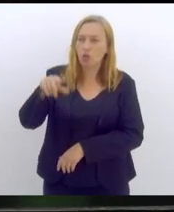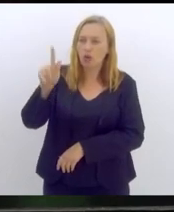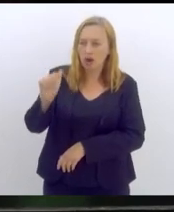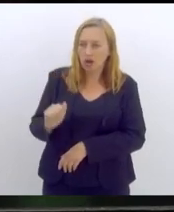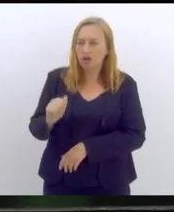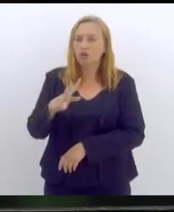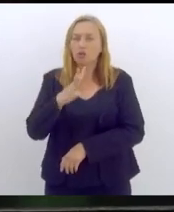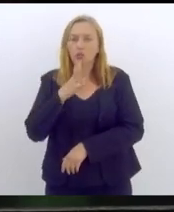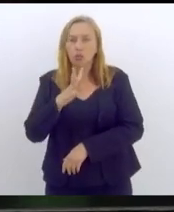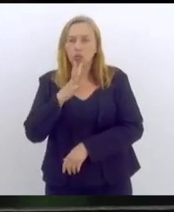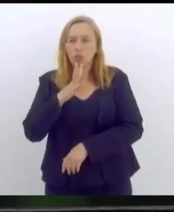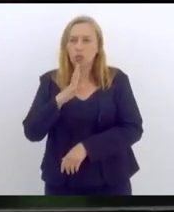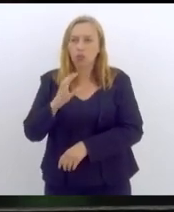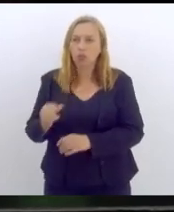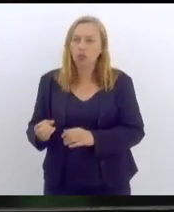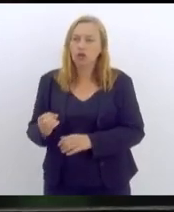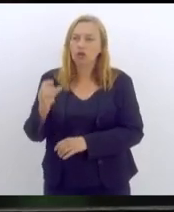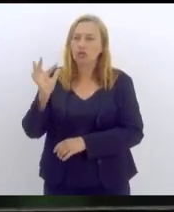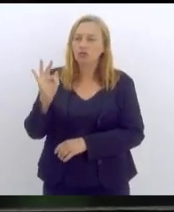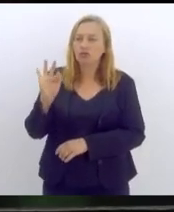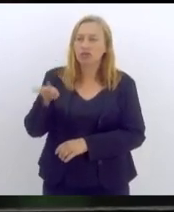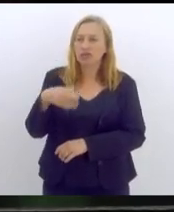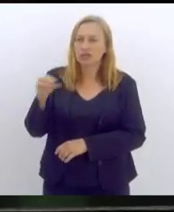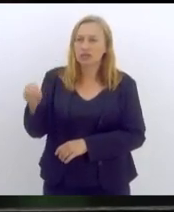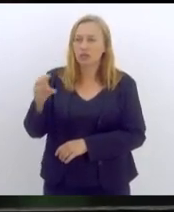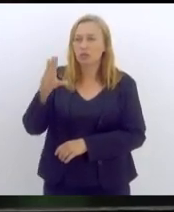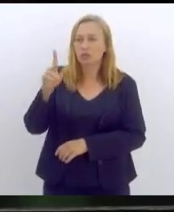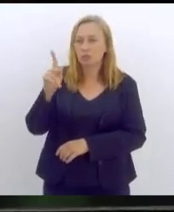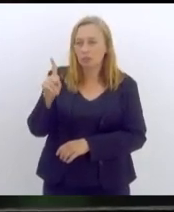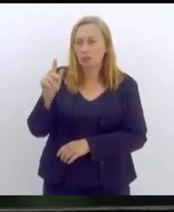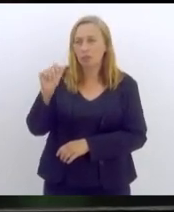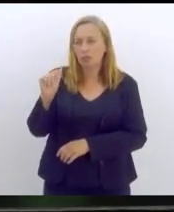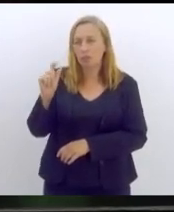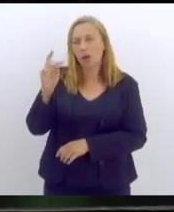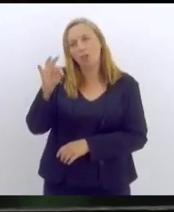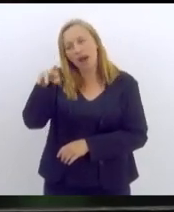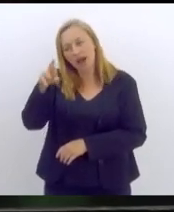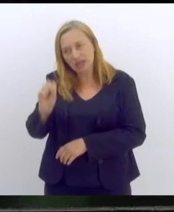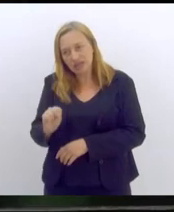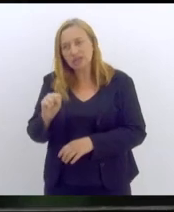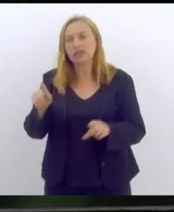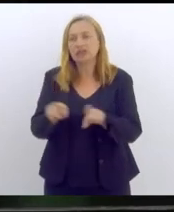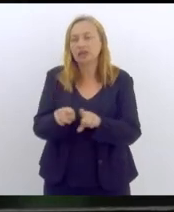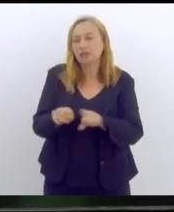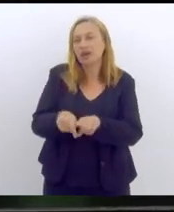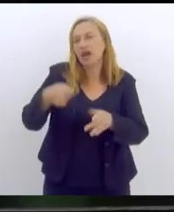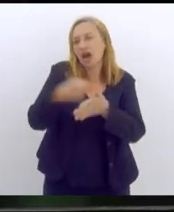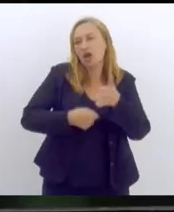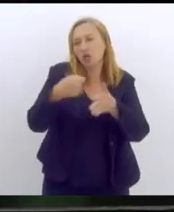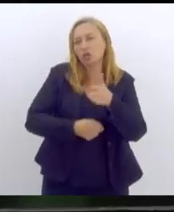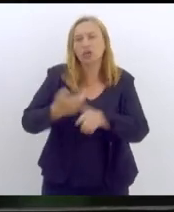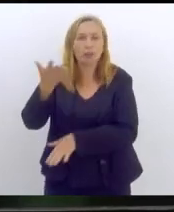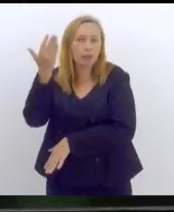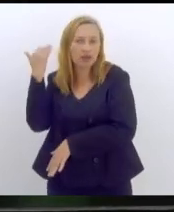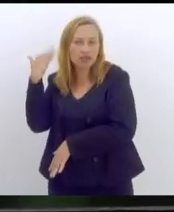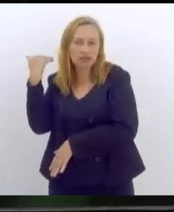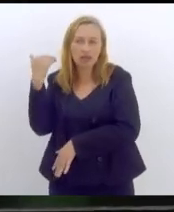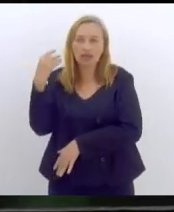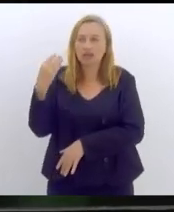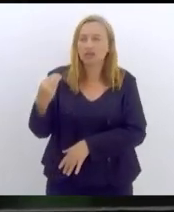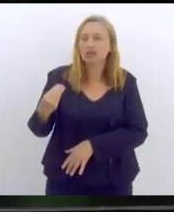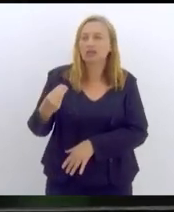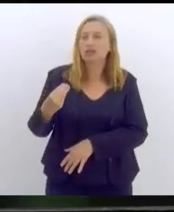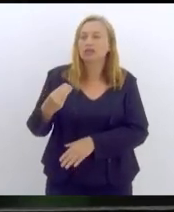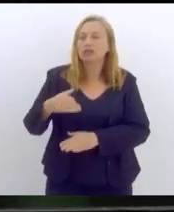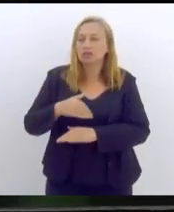reconhecido pela Fundação Palmares. Como também simboliza a luta passada e presente de tantos e